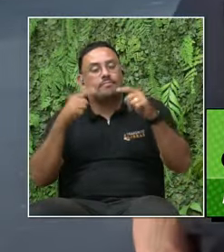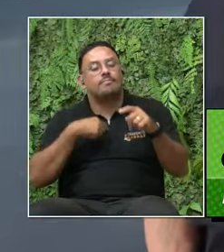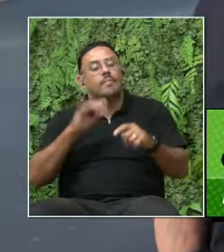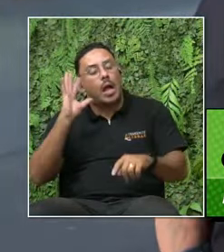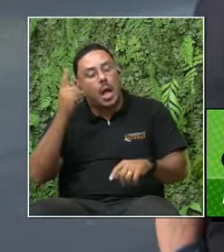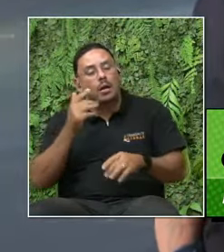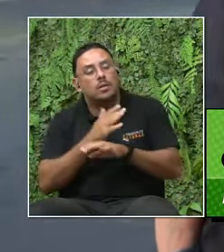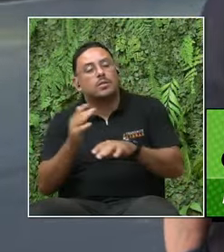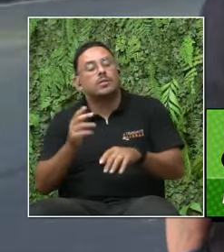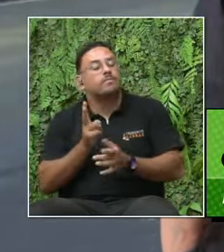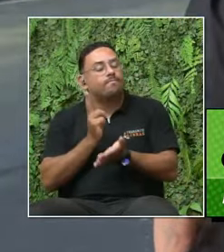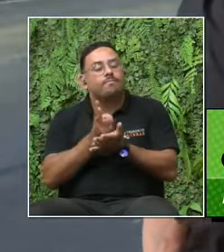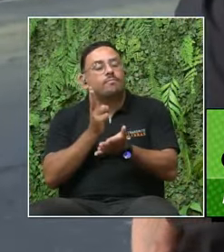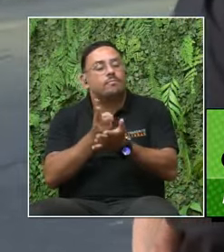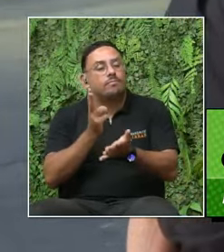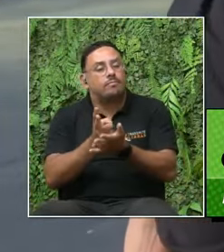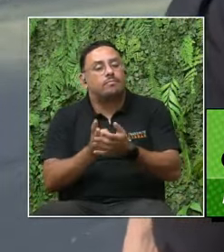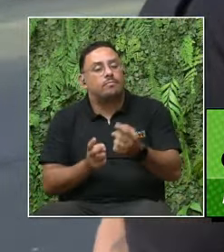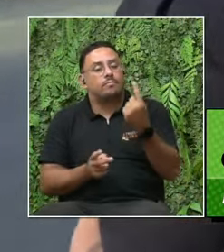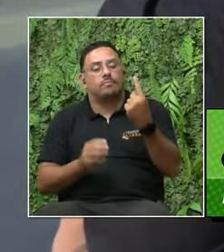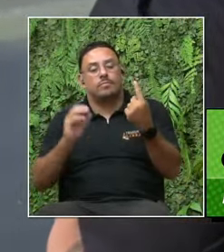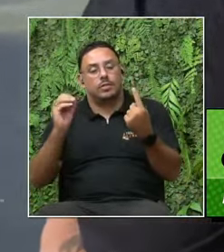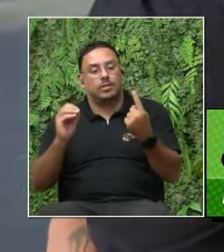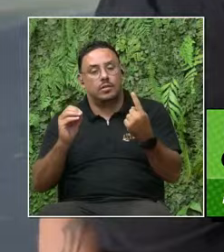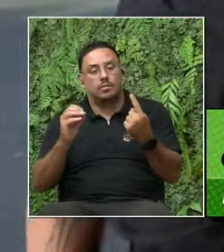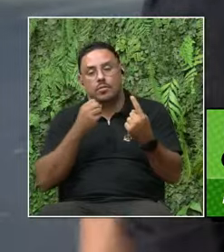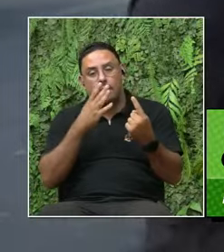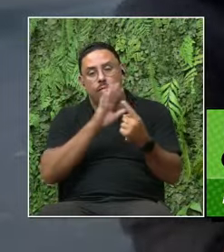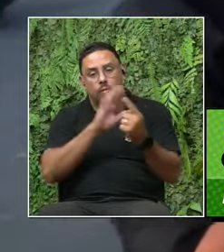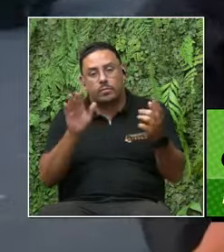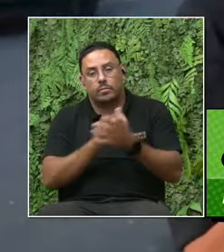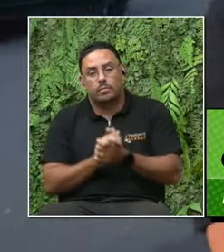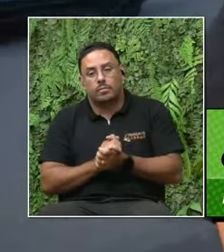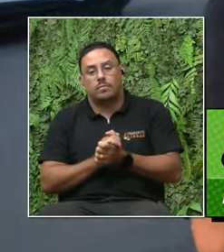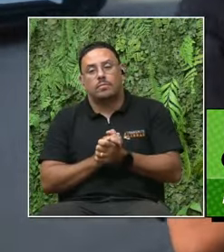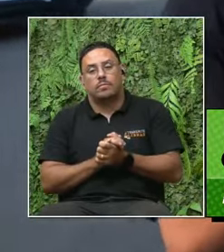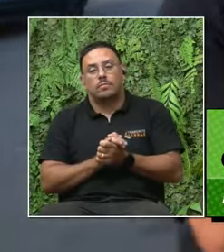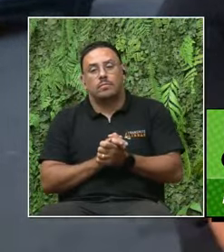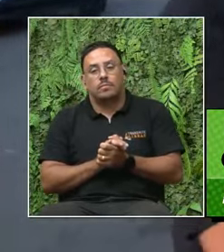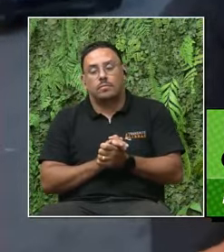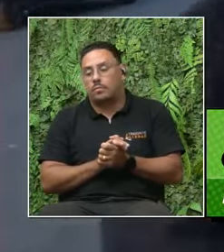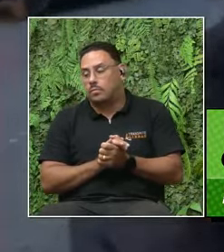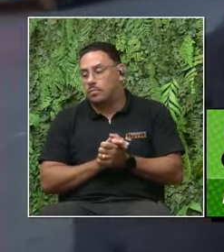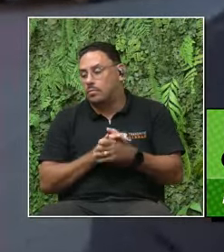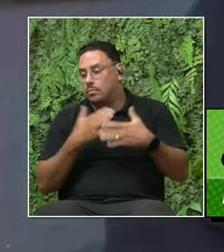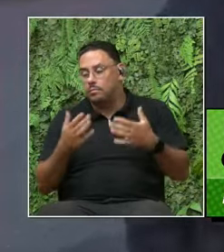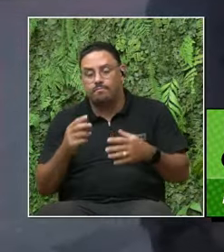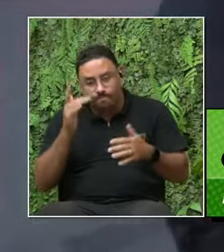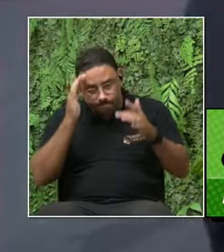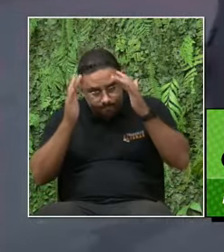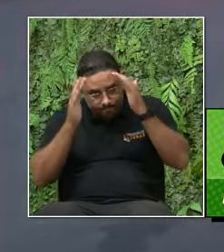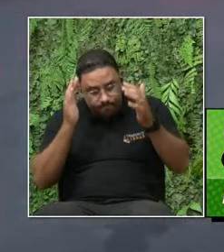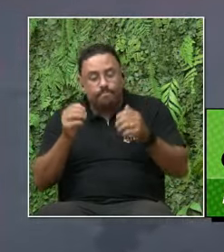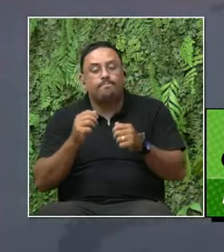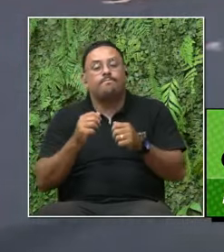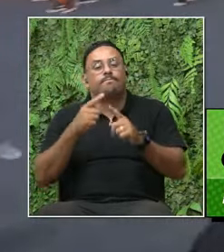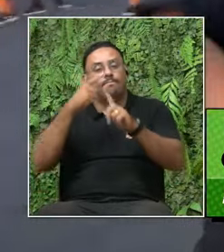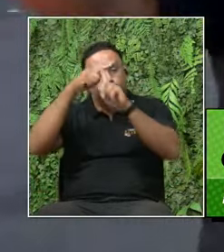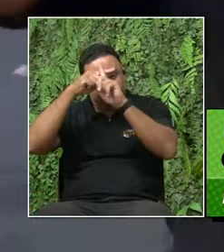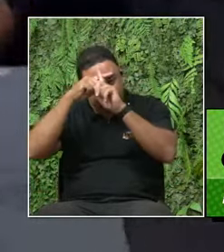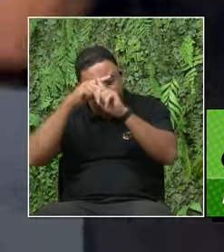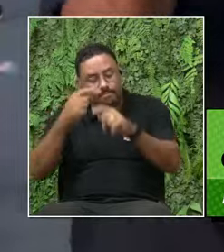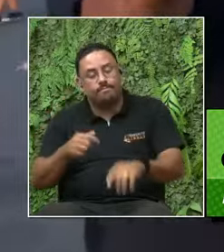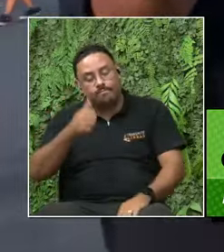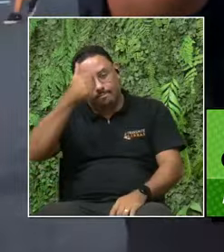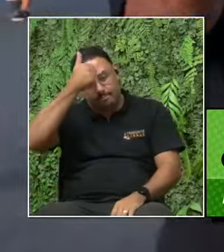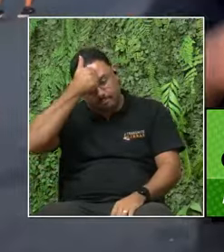também acho que era só ter mantido o resultado do 1 a z0 ali já tava bom já tava bom gente mas vamos lá né Vamos ter pensamento positivo